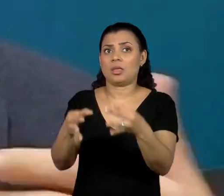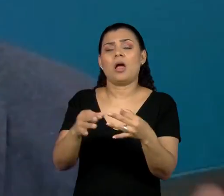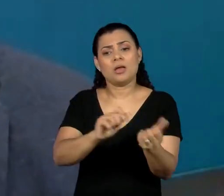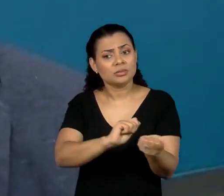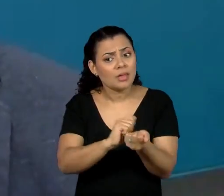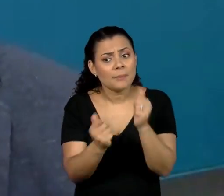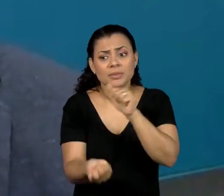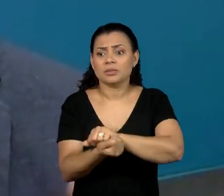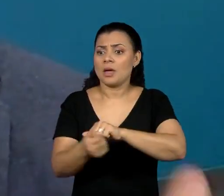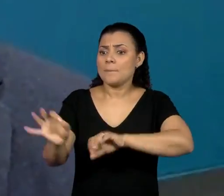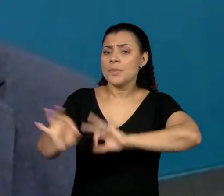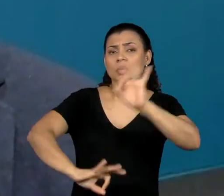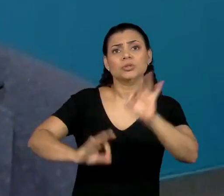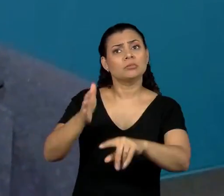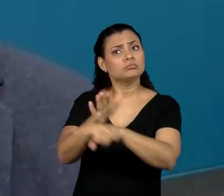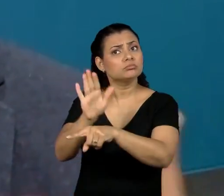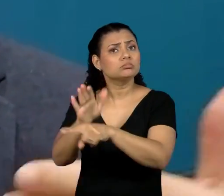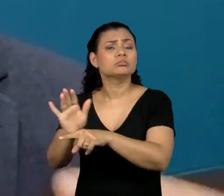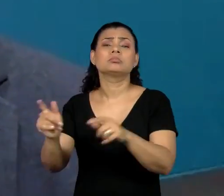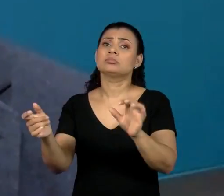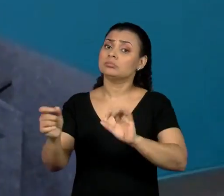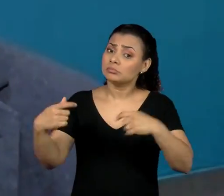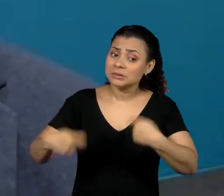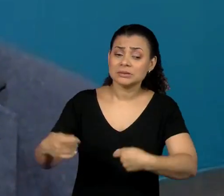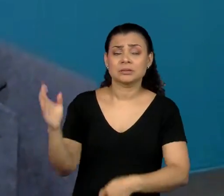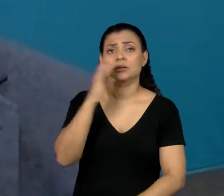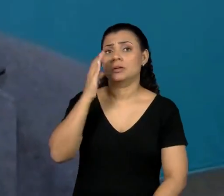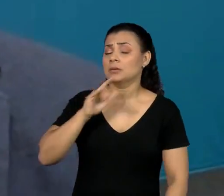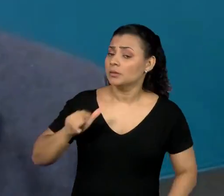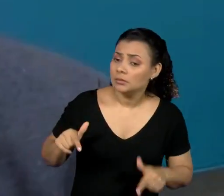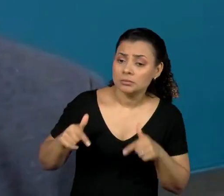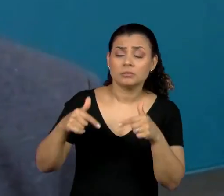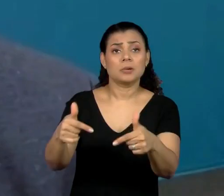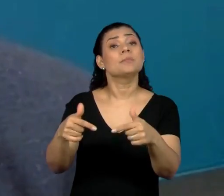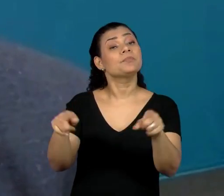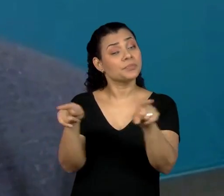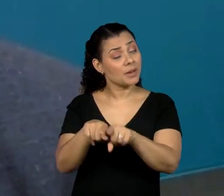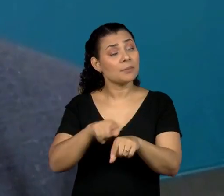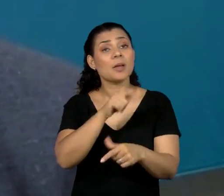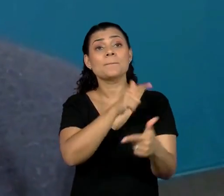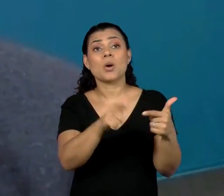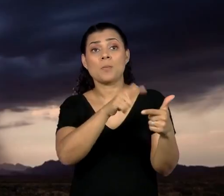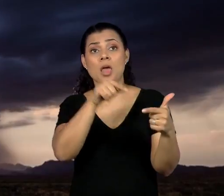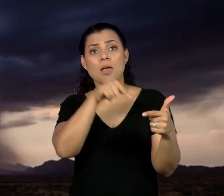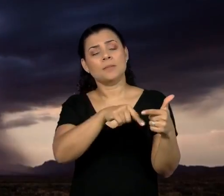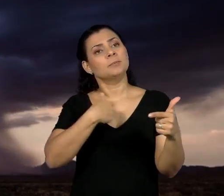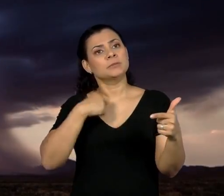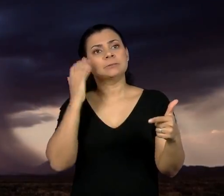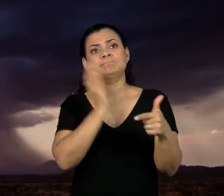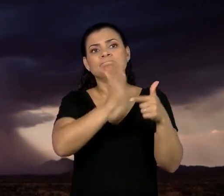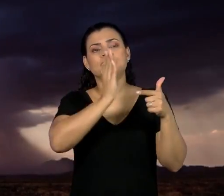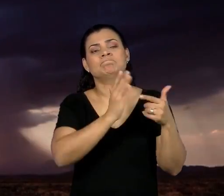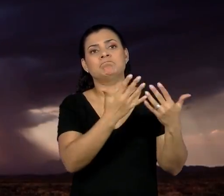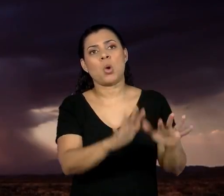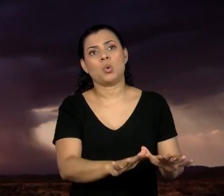colocar programas de assistência para eles de forma imediata e atacar o problema ao mesmo tempo.